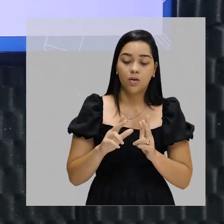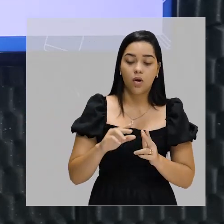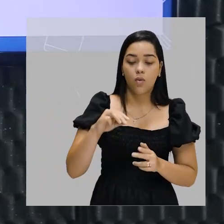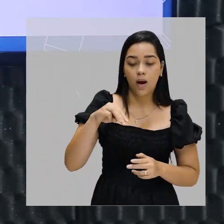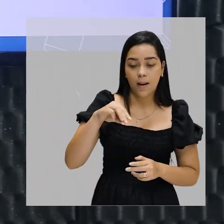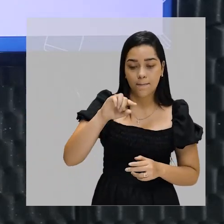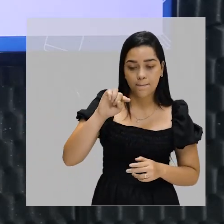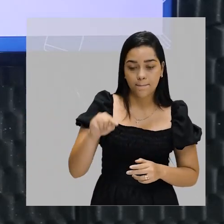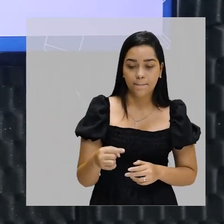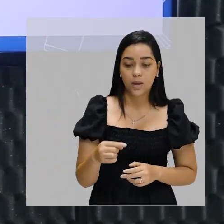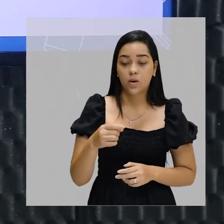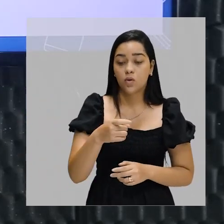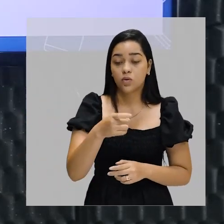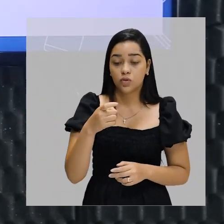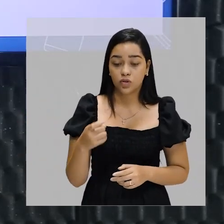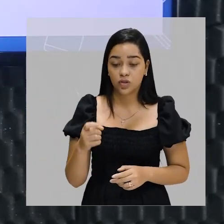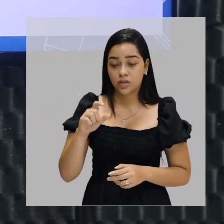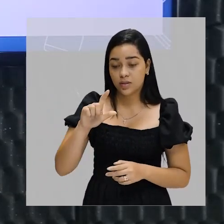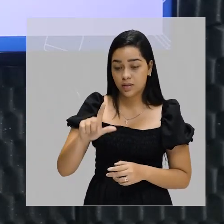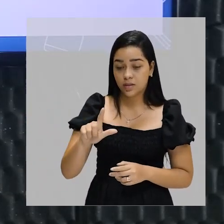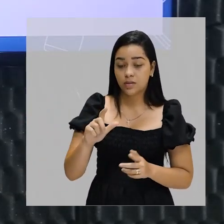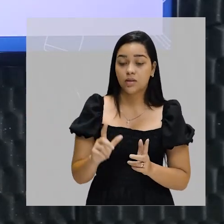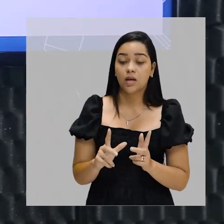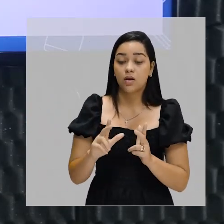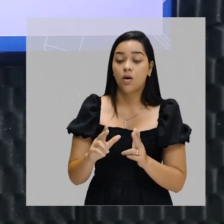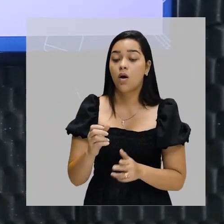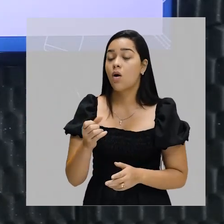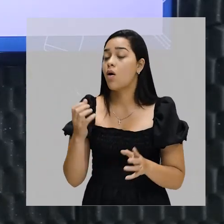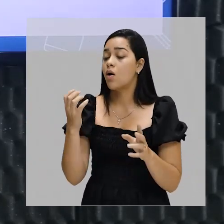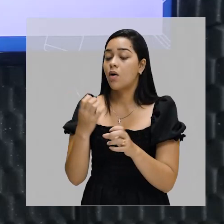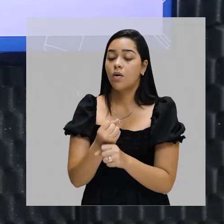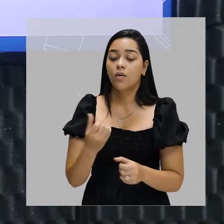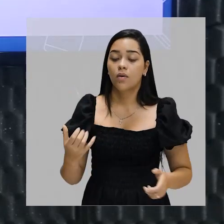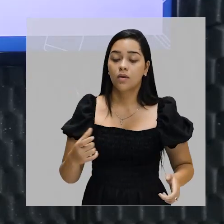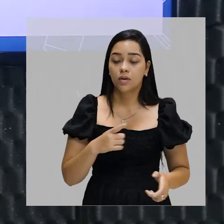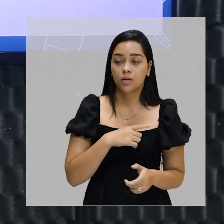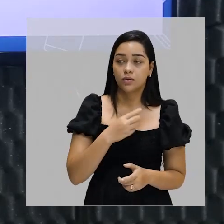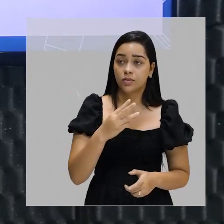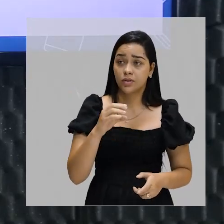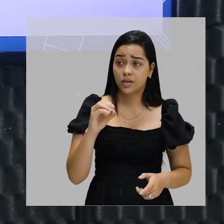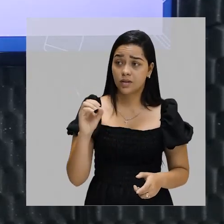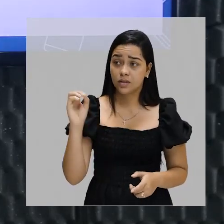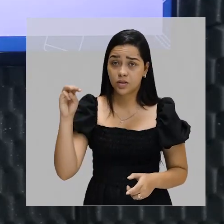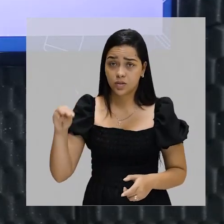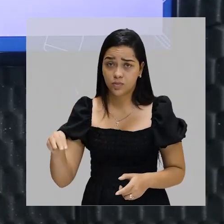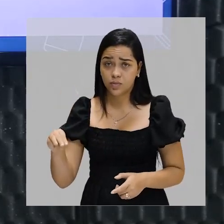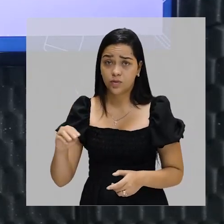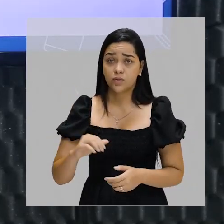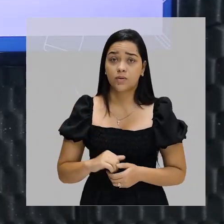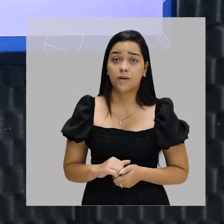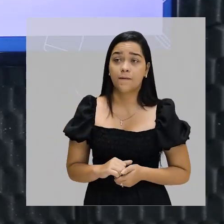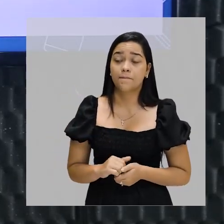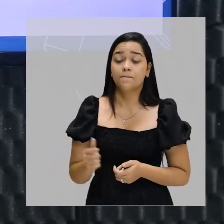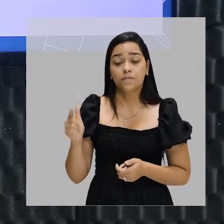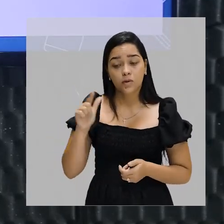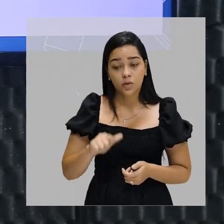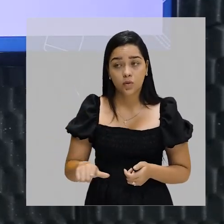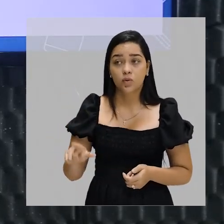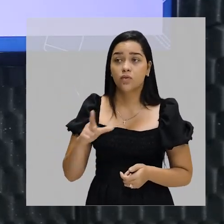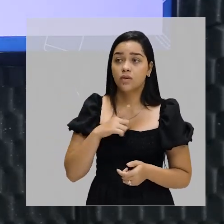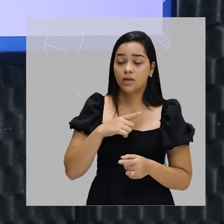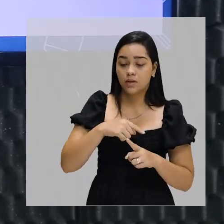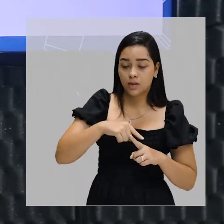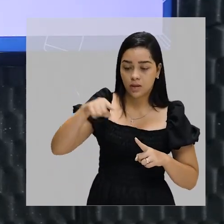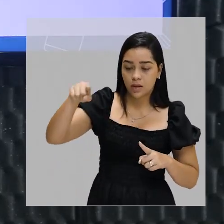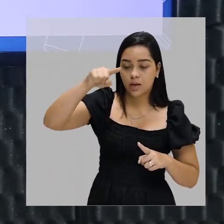1000. X litros vai ser igual a os 300 centímetros cúbicos. Novamente, regra de